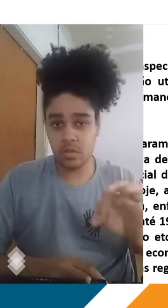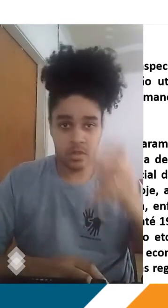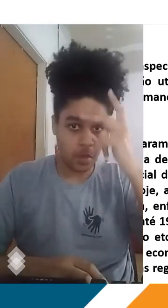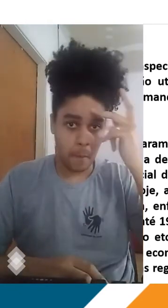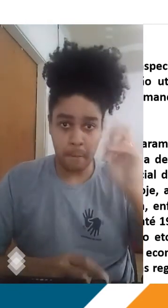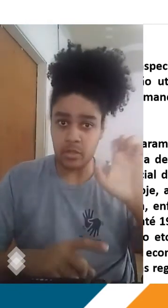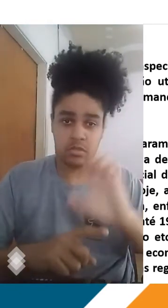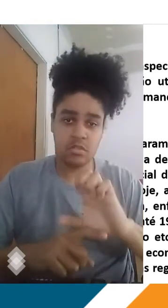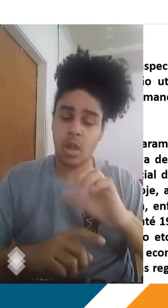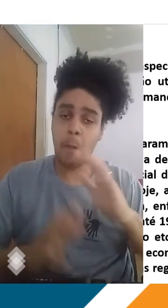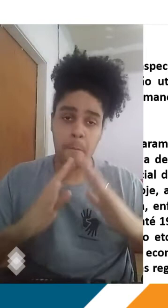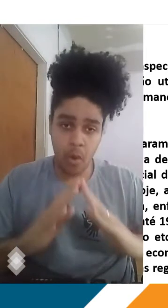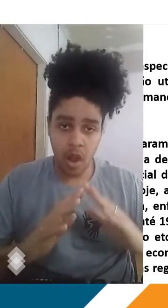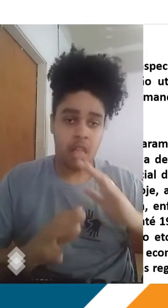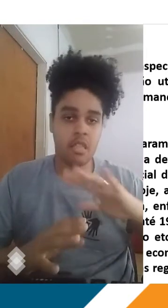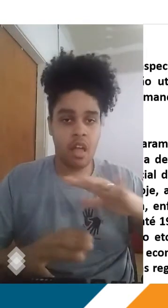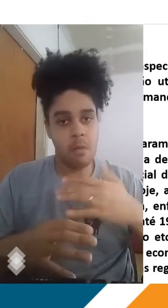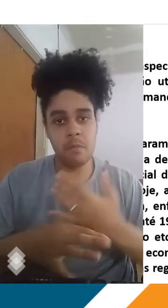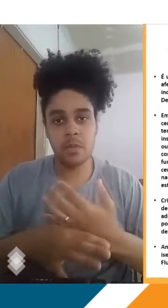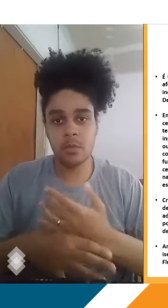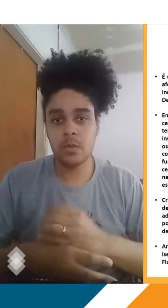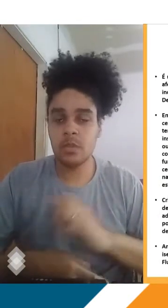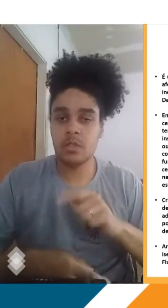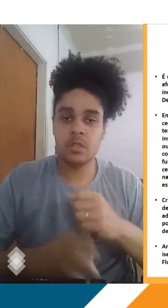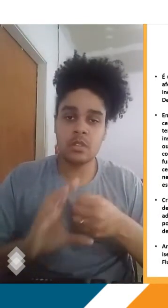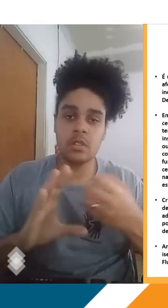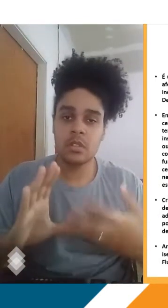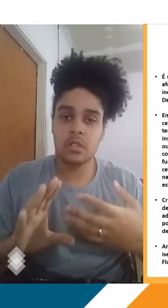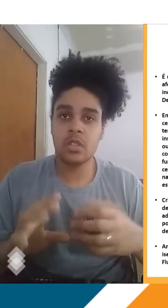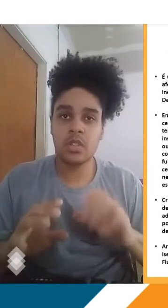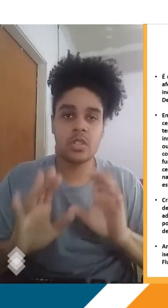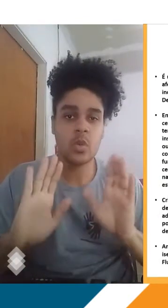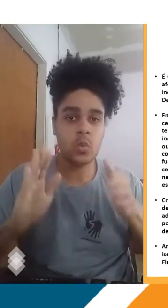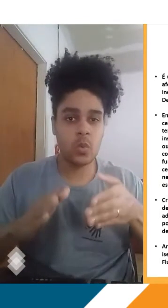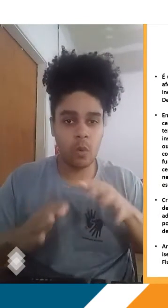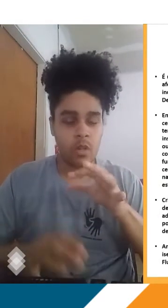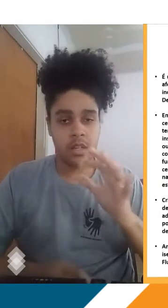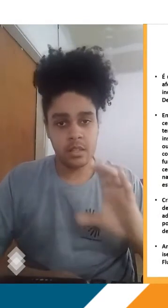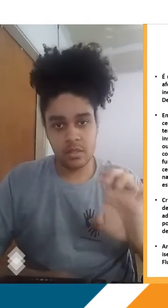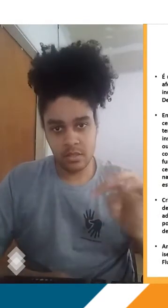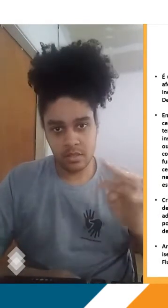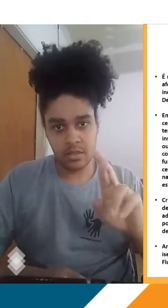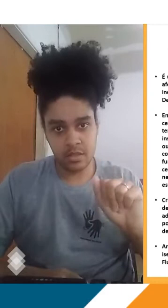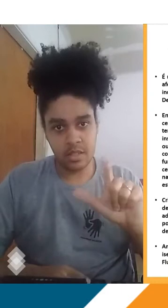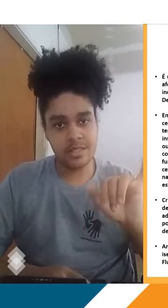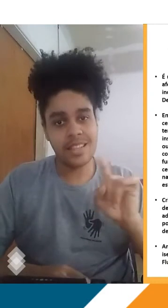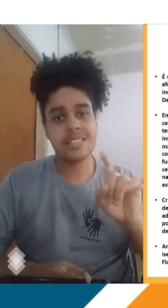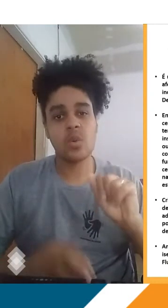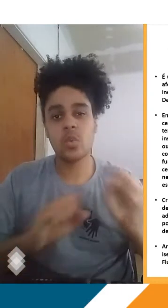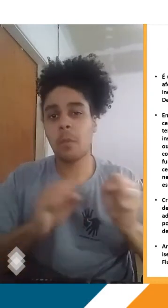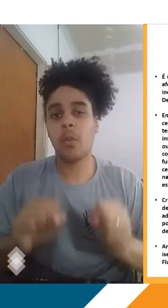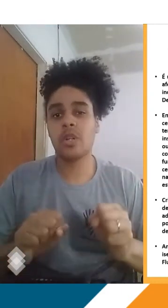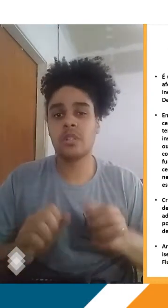75,7% da população do estado mora na região metropolitana. Isso é a caráter dessa concentração, dessa centralização de